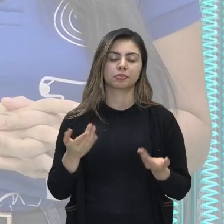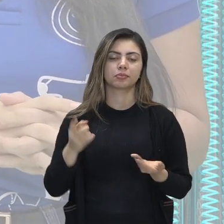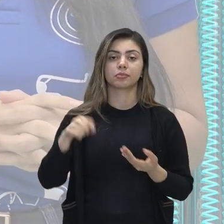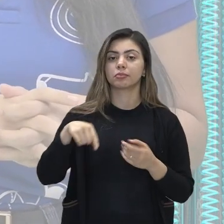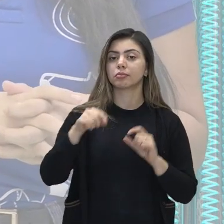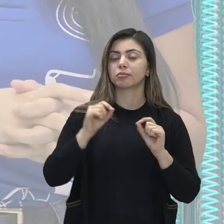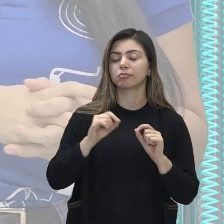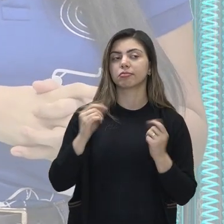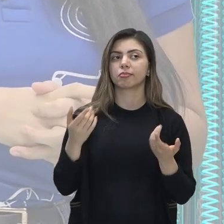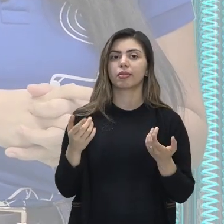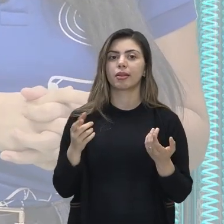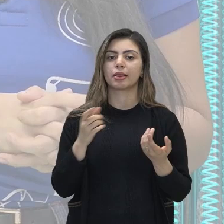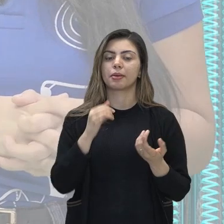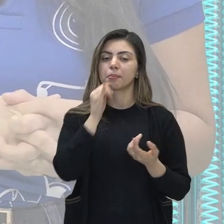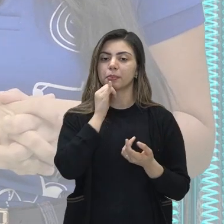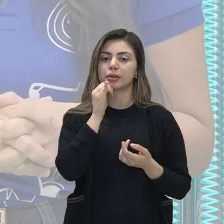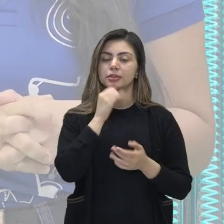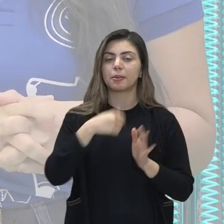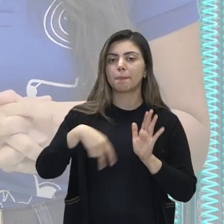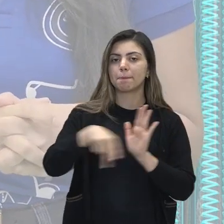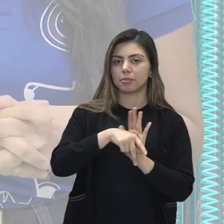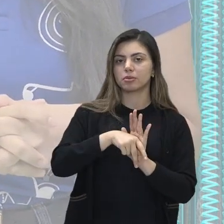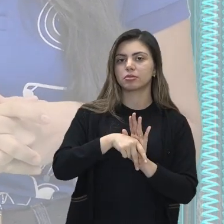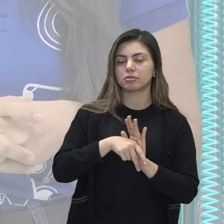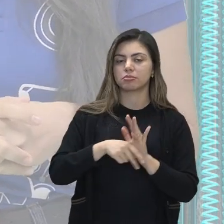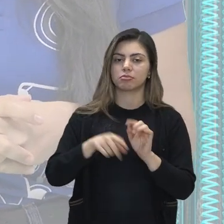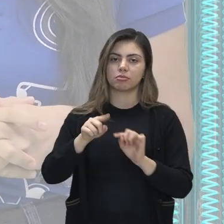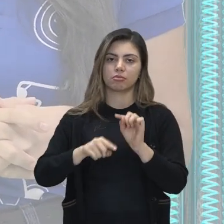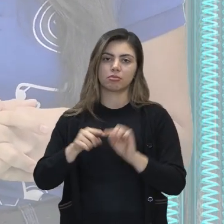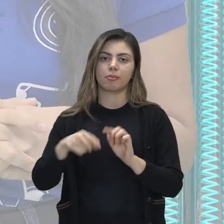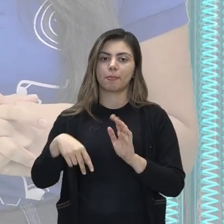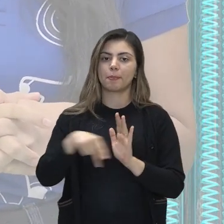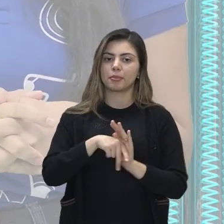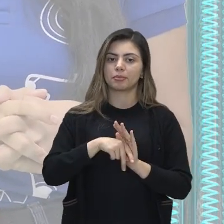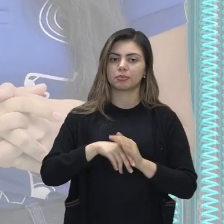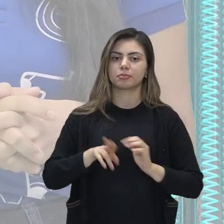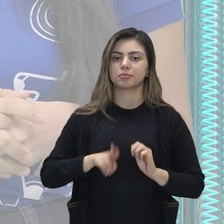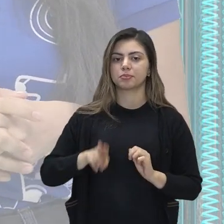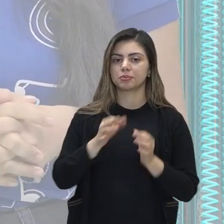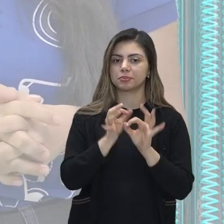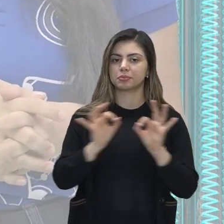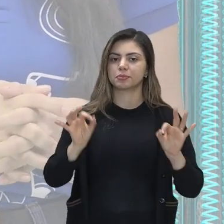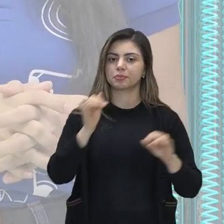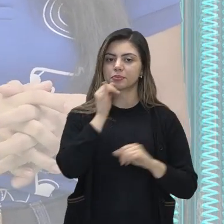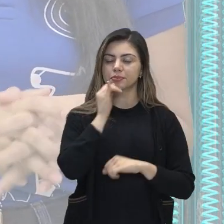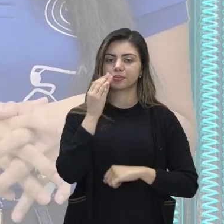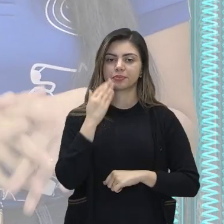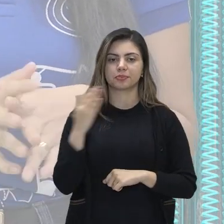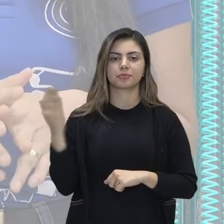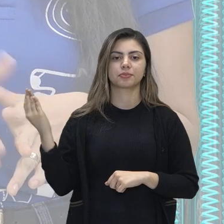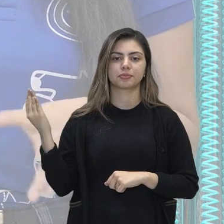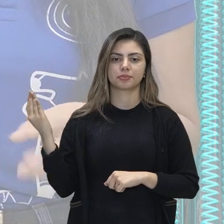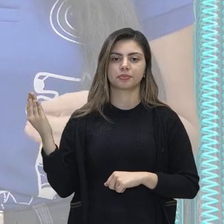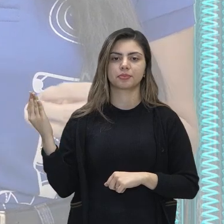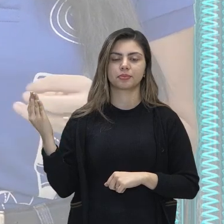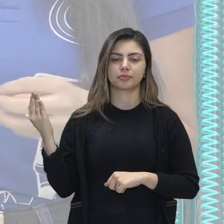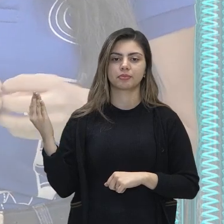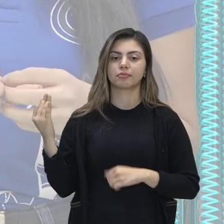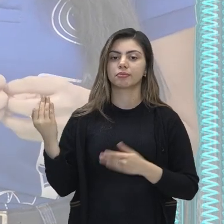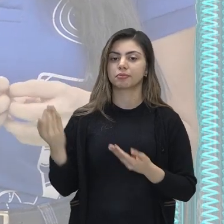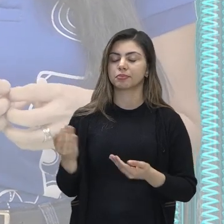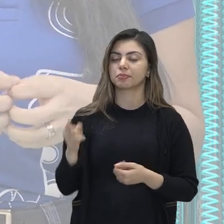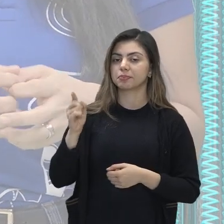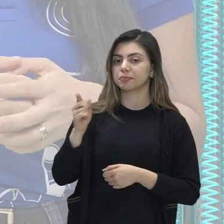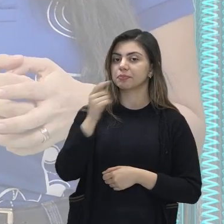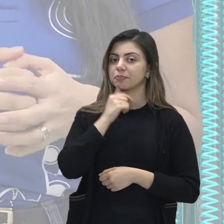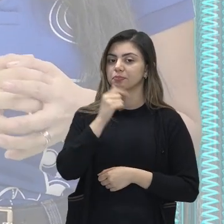para indicar posse. Então, the man whose car is red is my uncle. O homem cujo